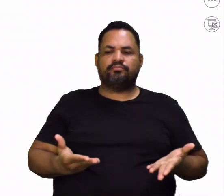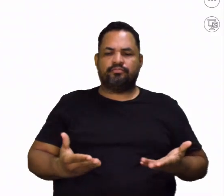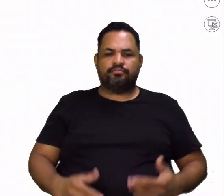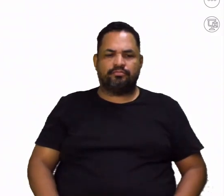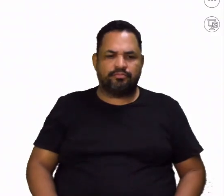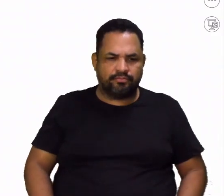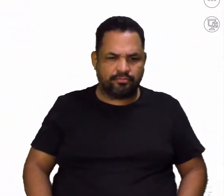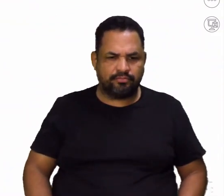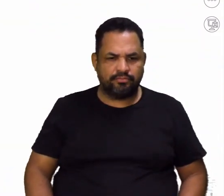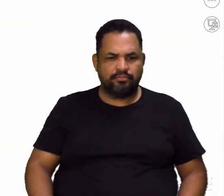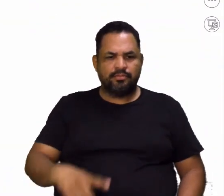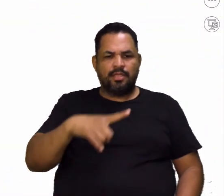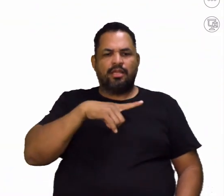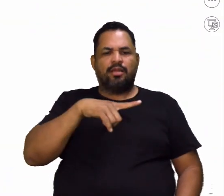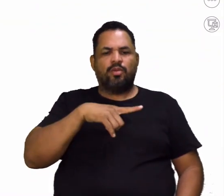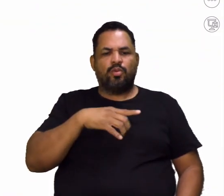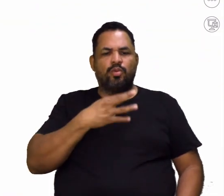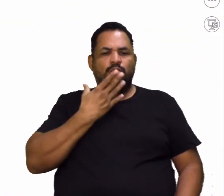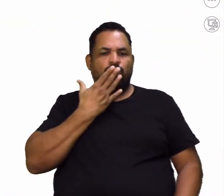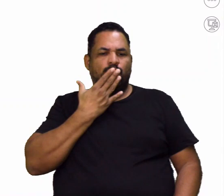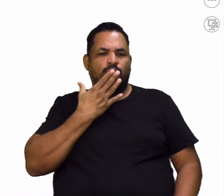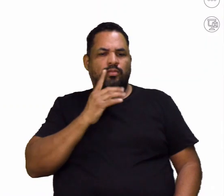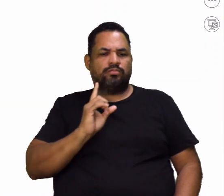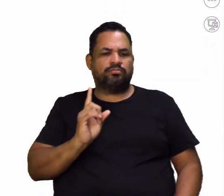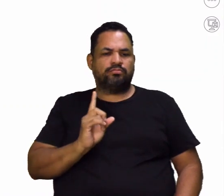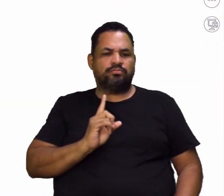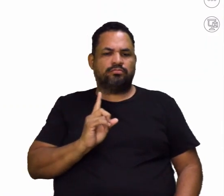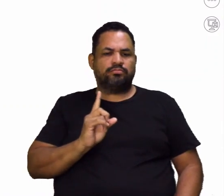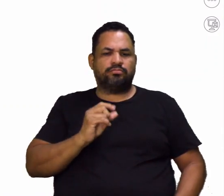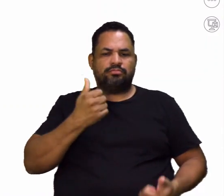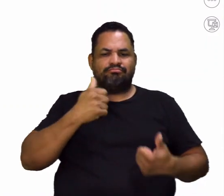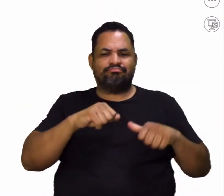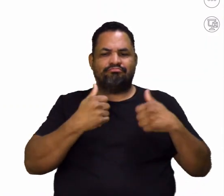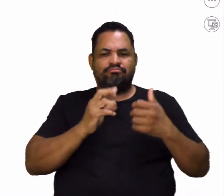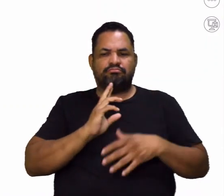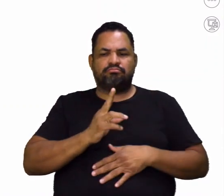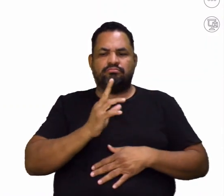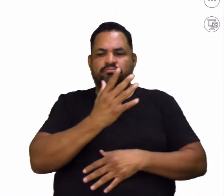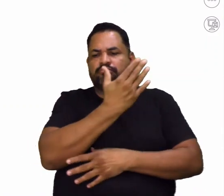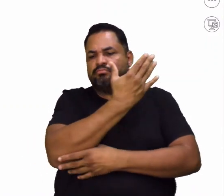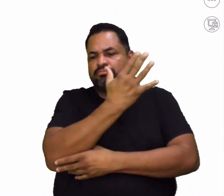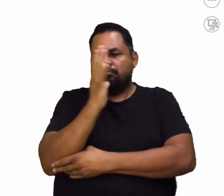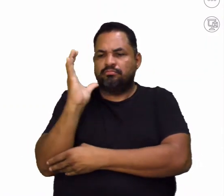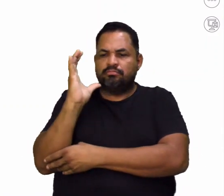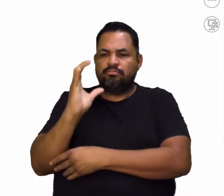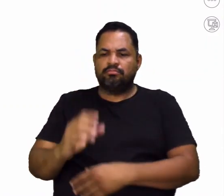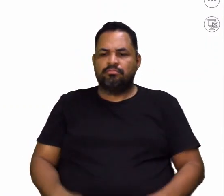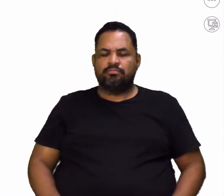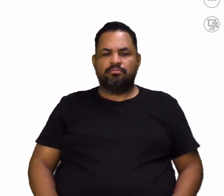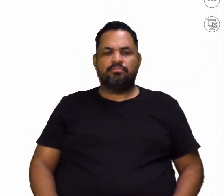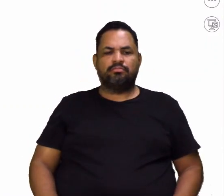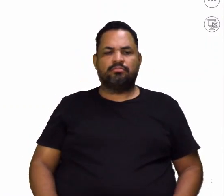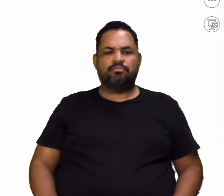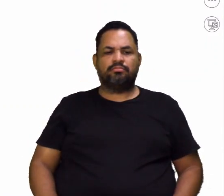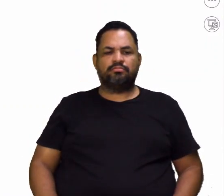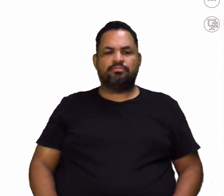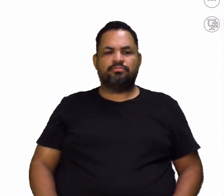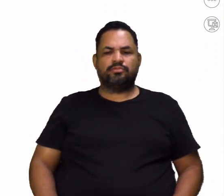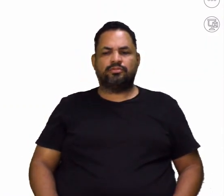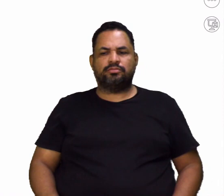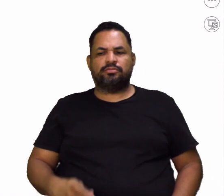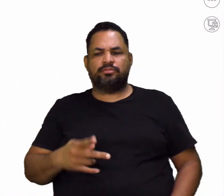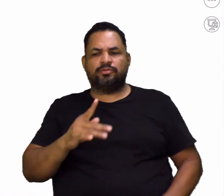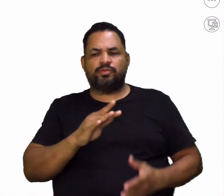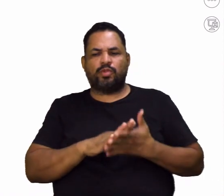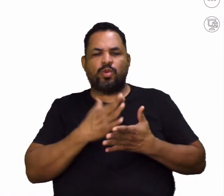aspectos então nós temos aí a cor não é uma qualidade permanente da natureza as